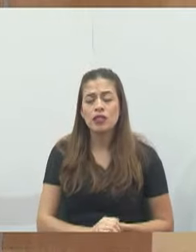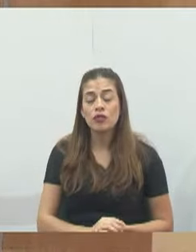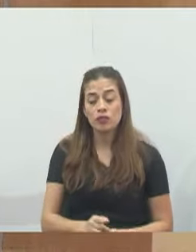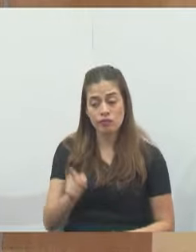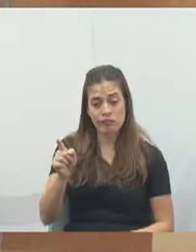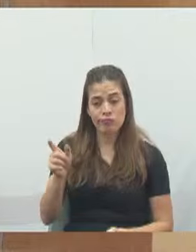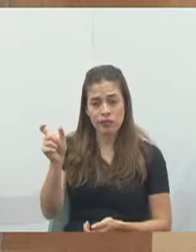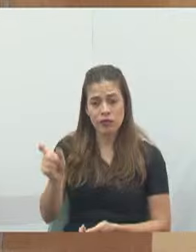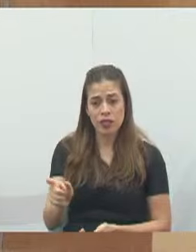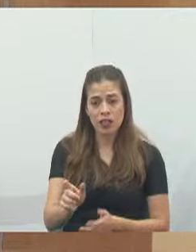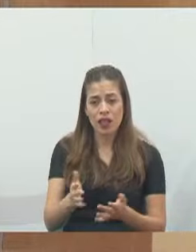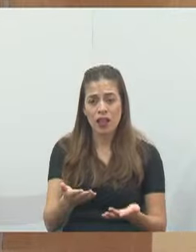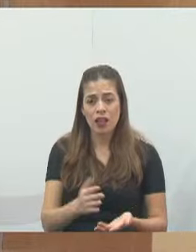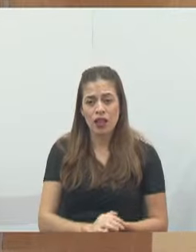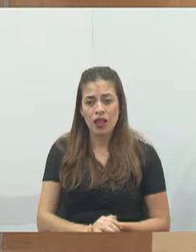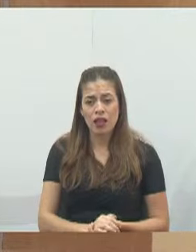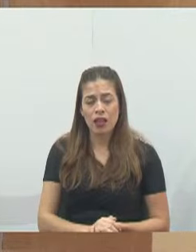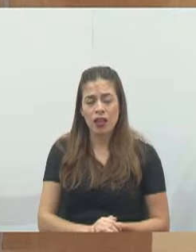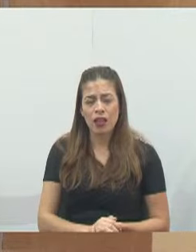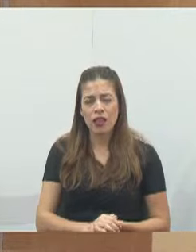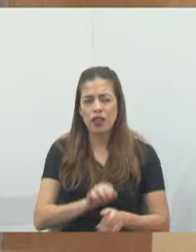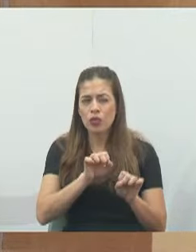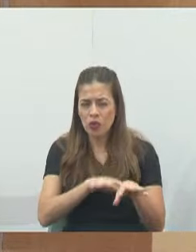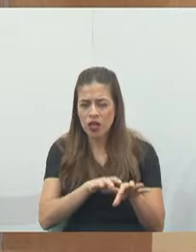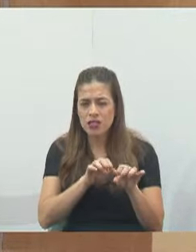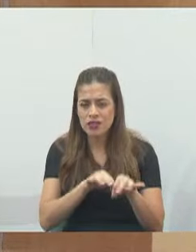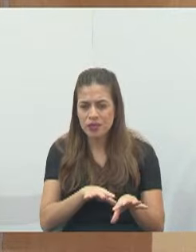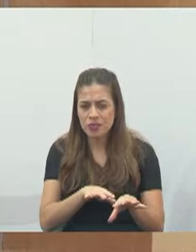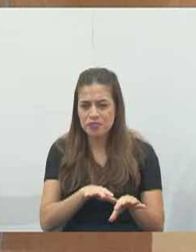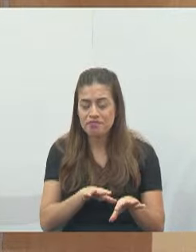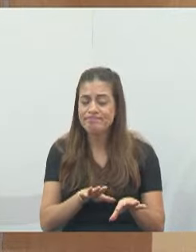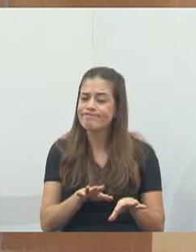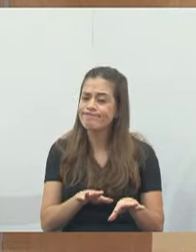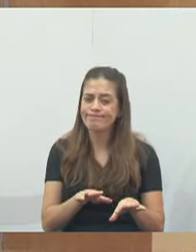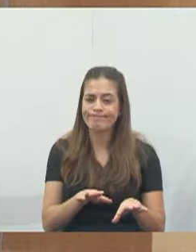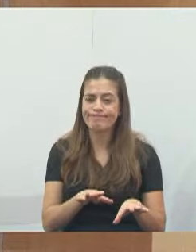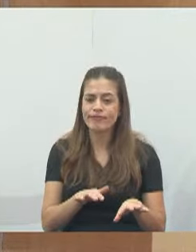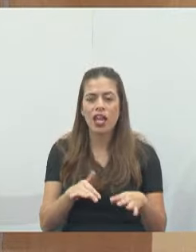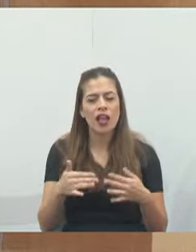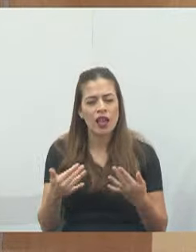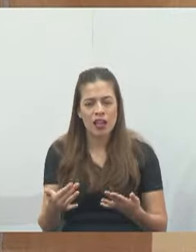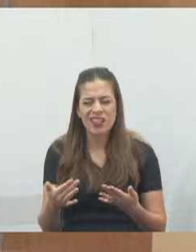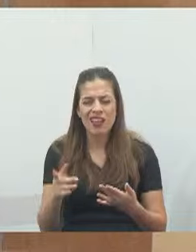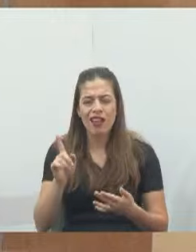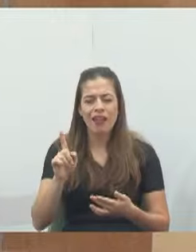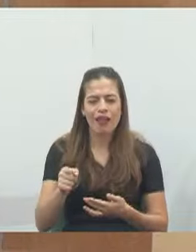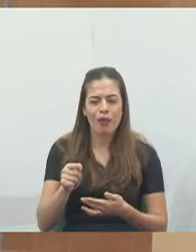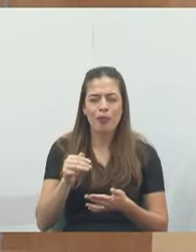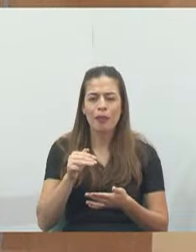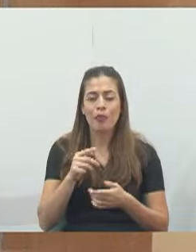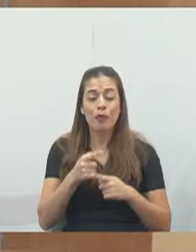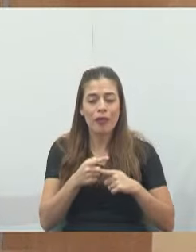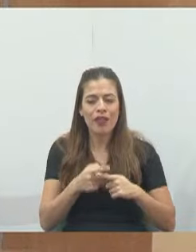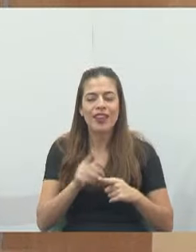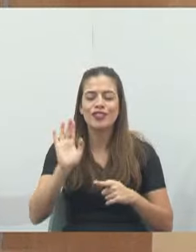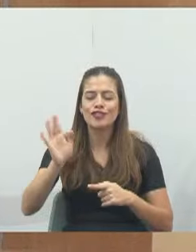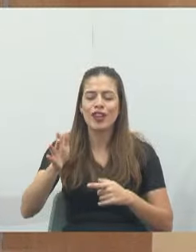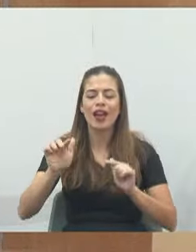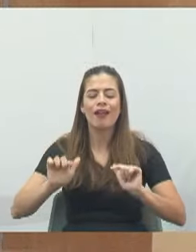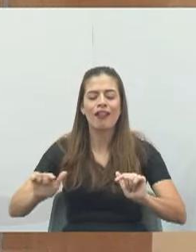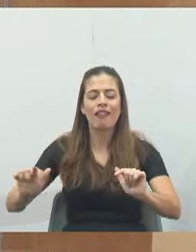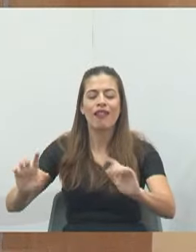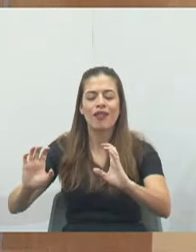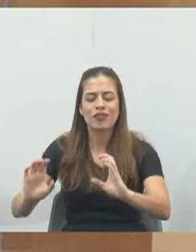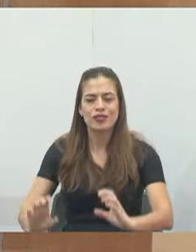você ser do segmento educativo, isso já é um motivo para você receber esse título.